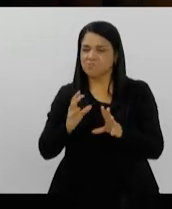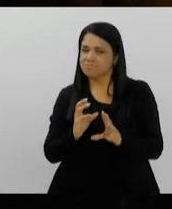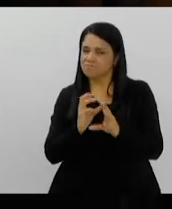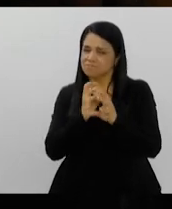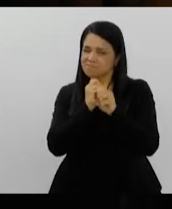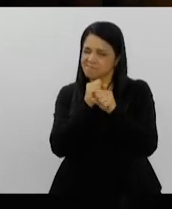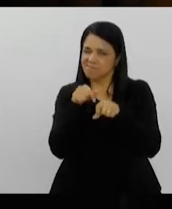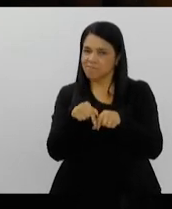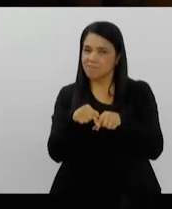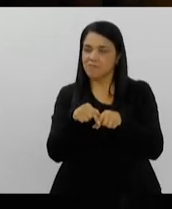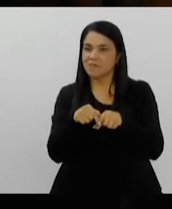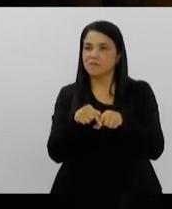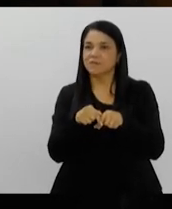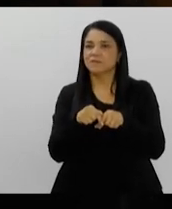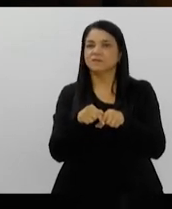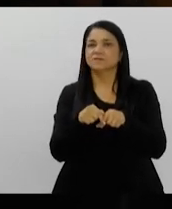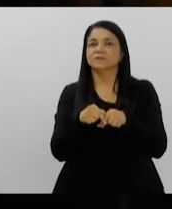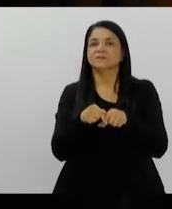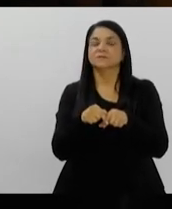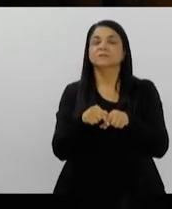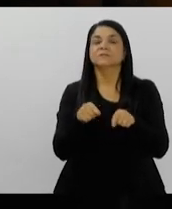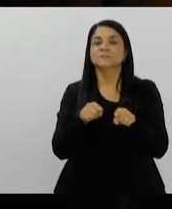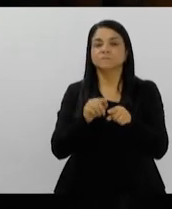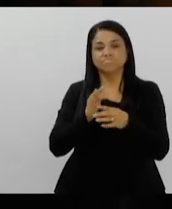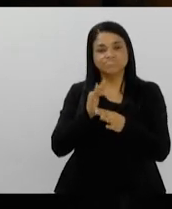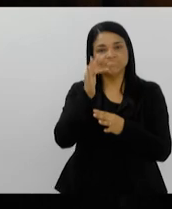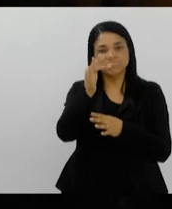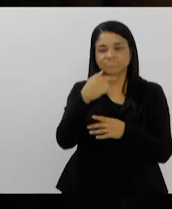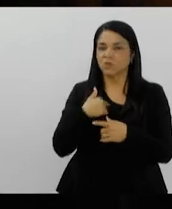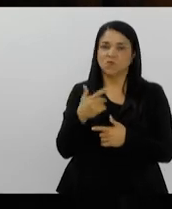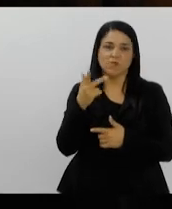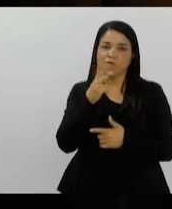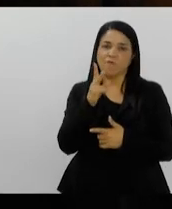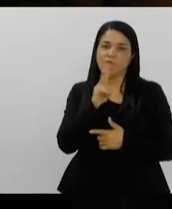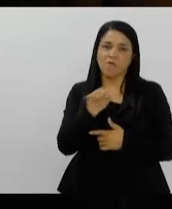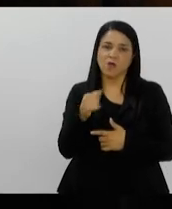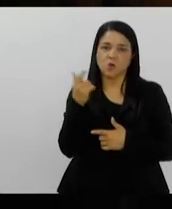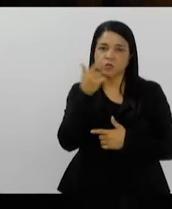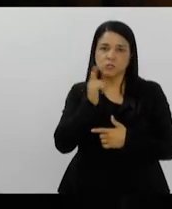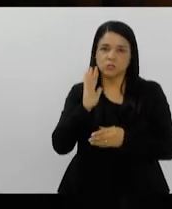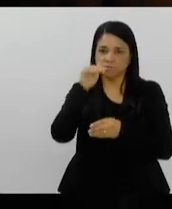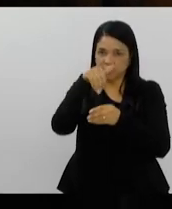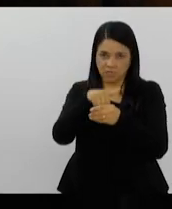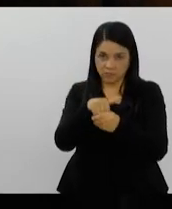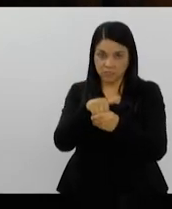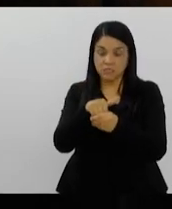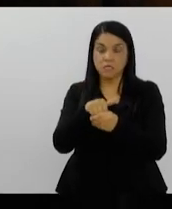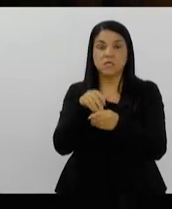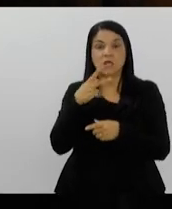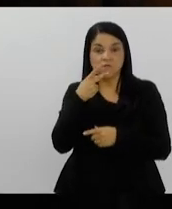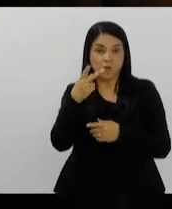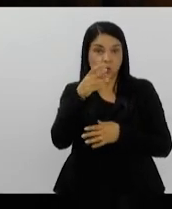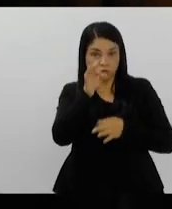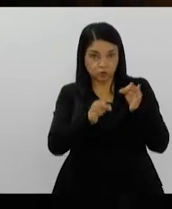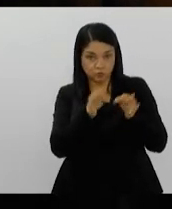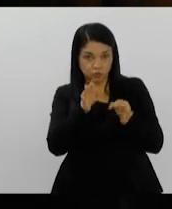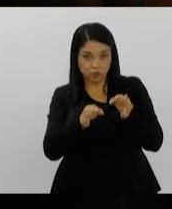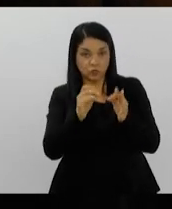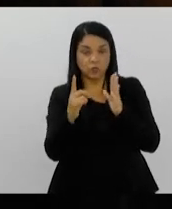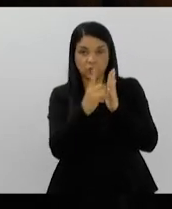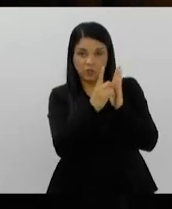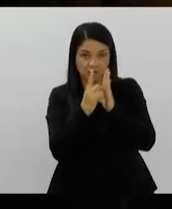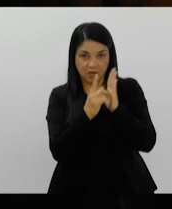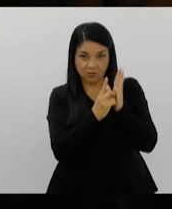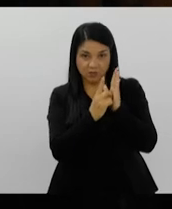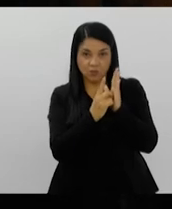levar à inelegibilidade do governador Cláudio Castro, porque ele alegou na justiça, no decreto,